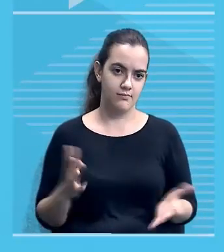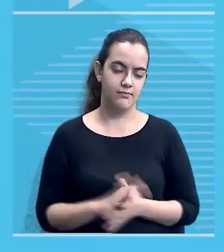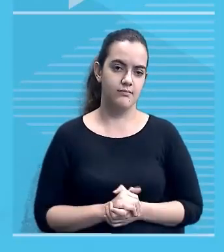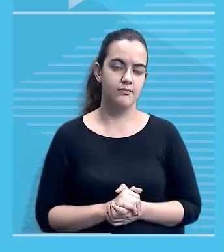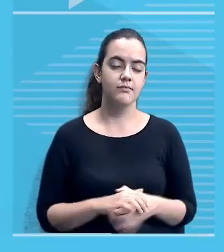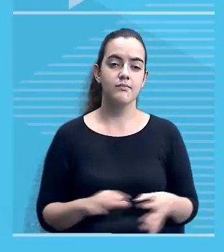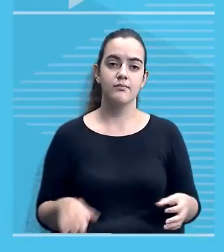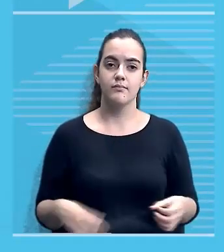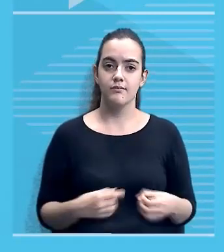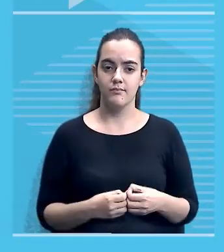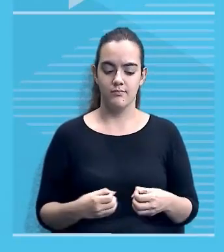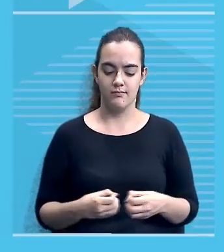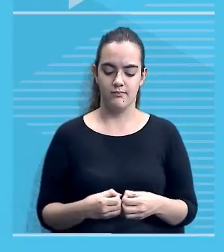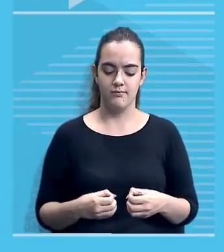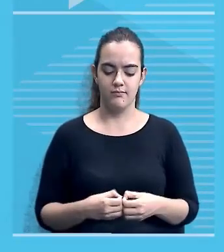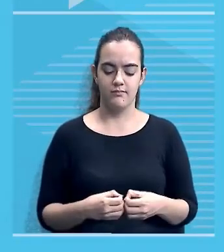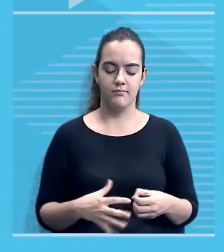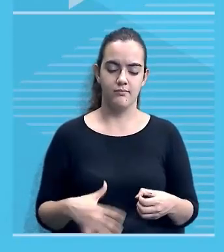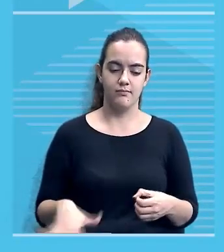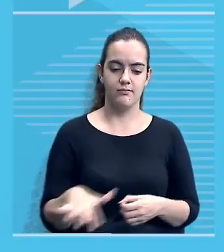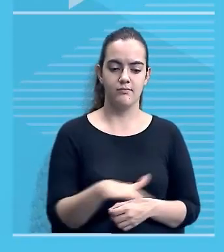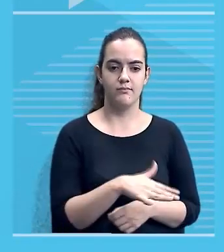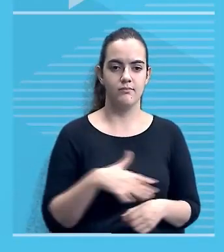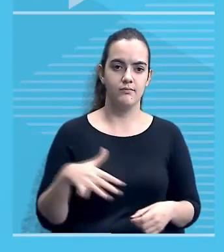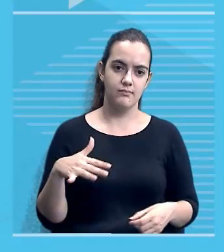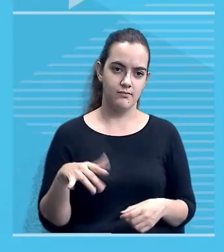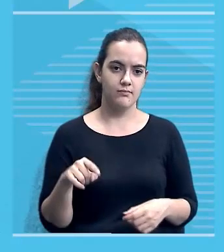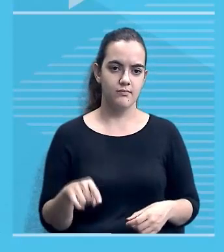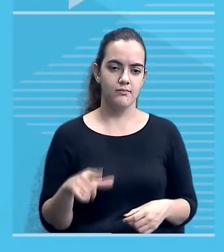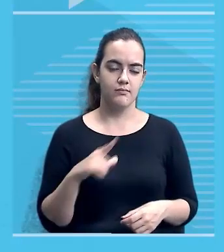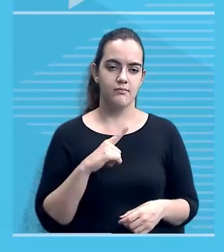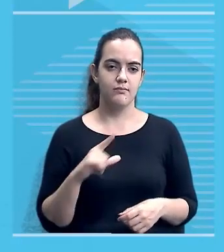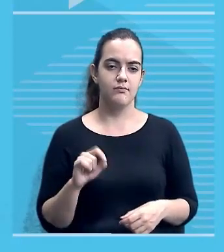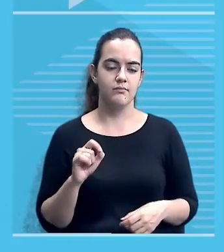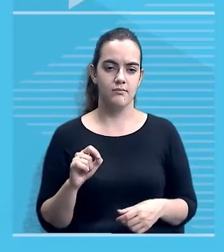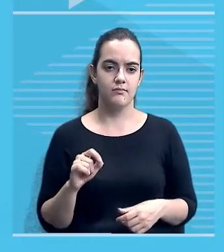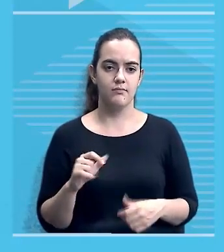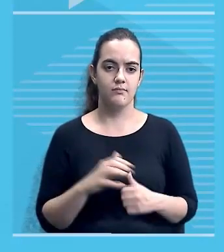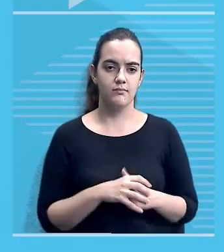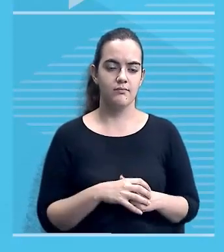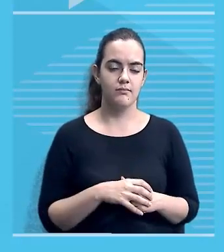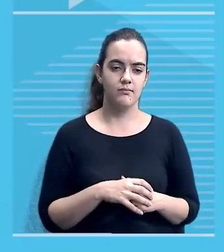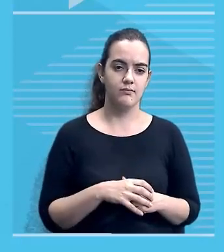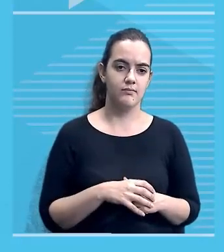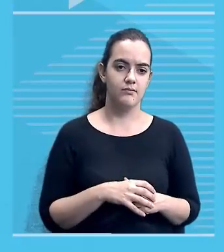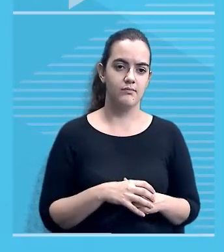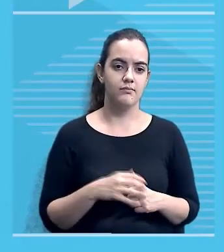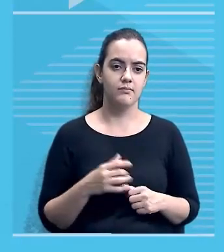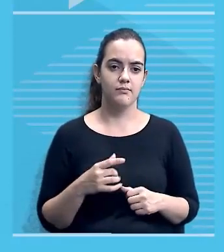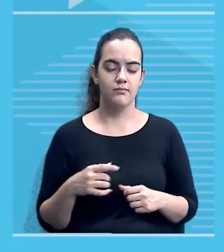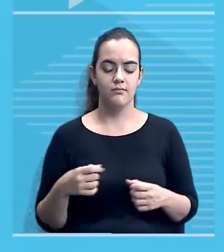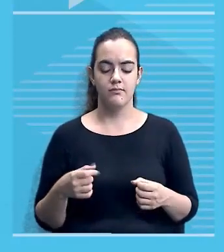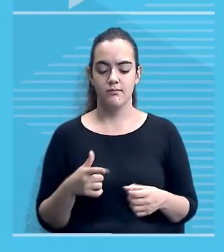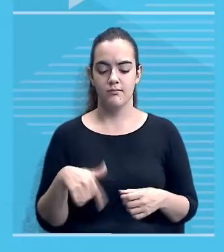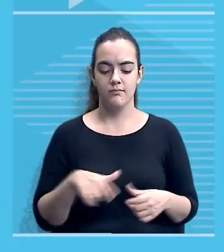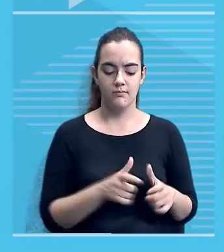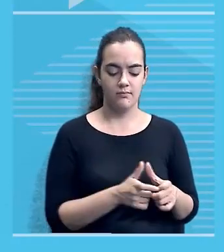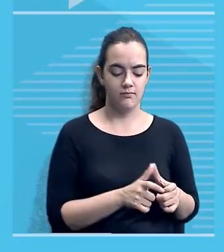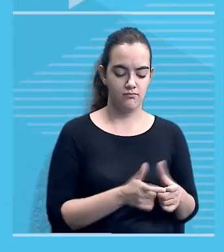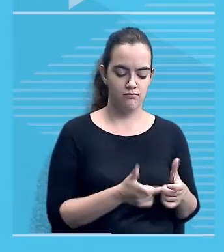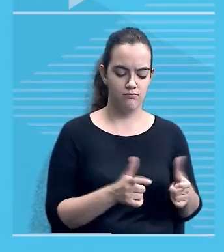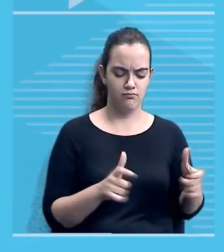nessa região metropolitana nessa área essas cidades né Elas cresceram cresceram tanto